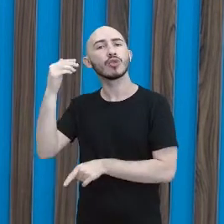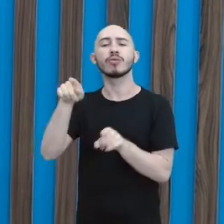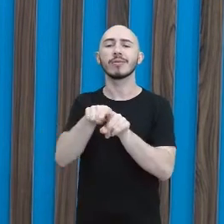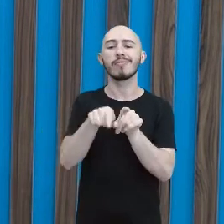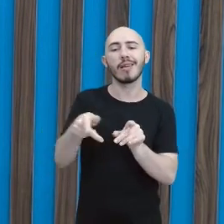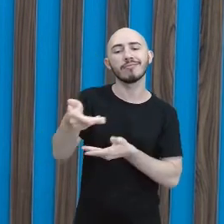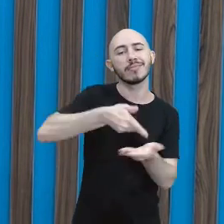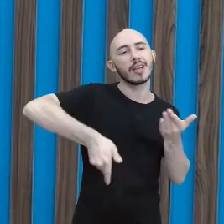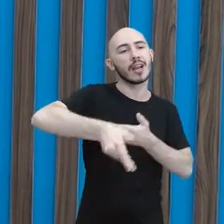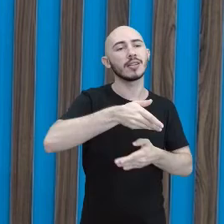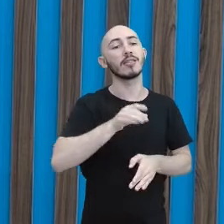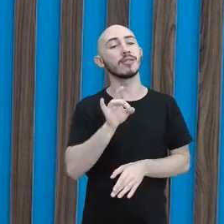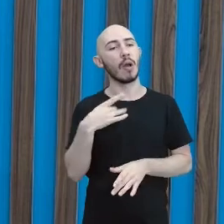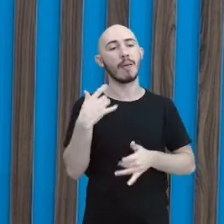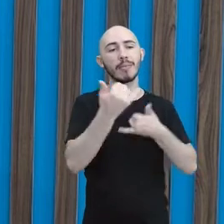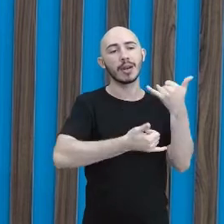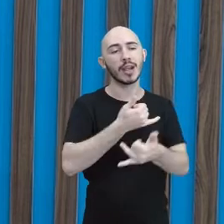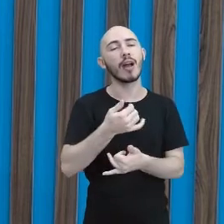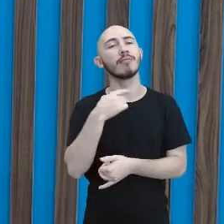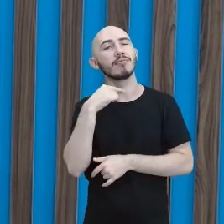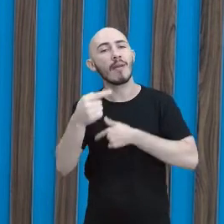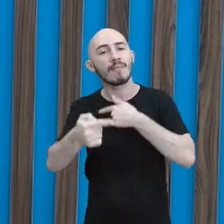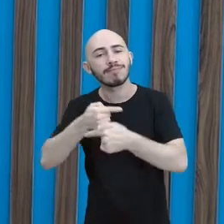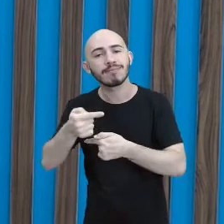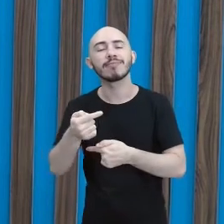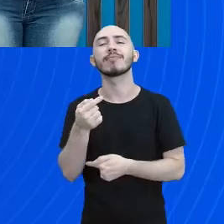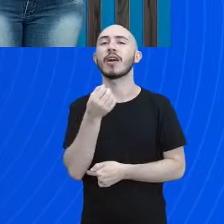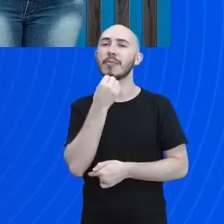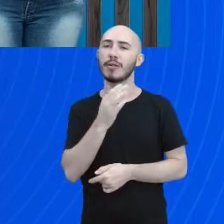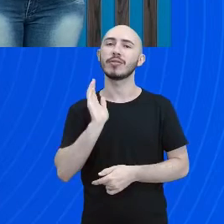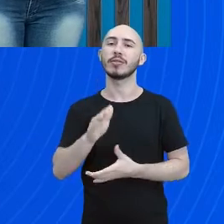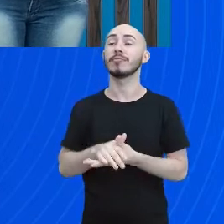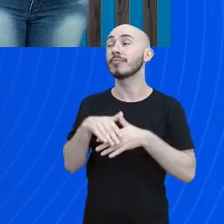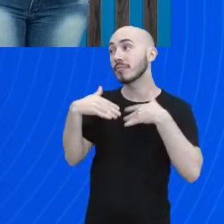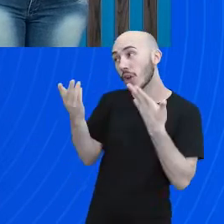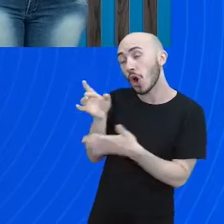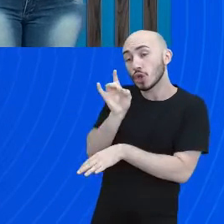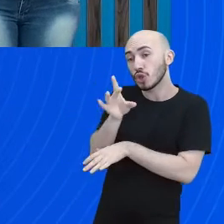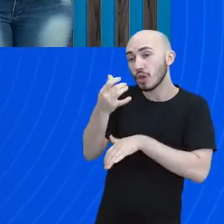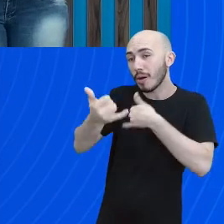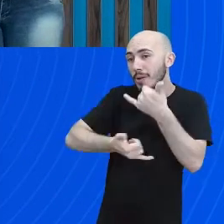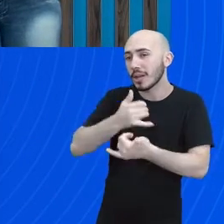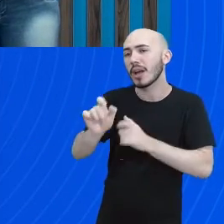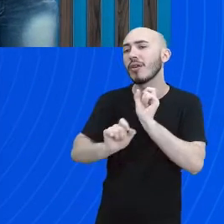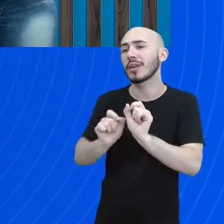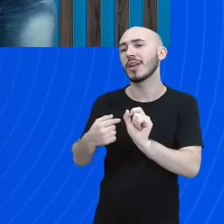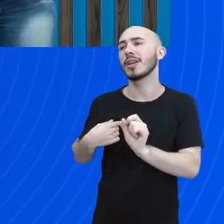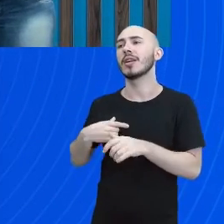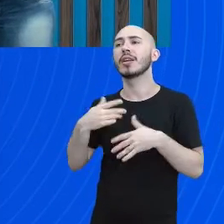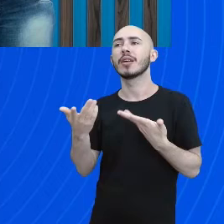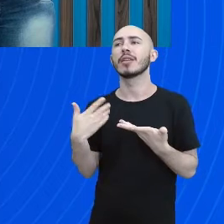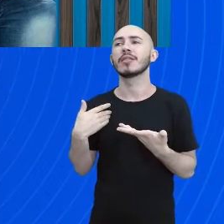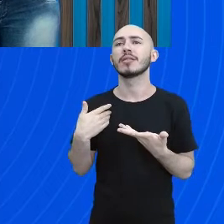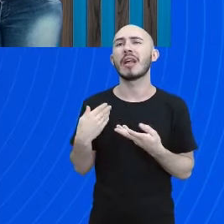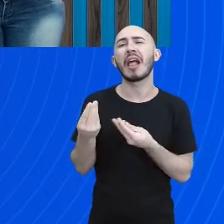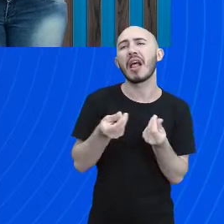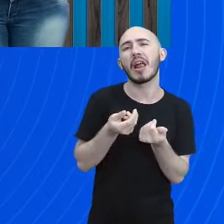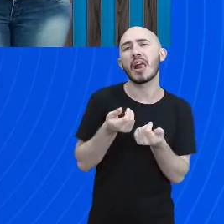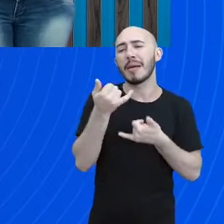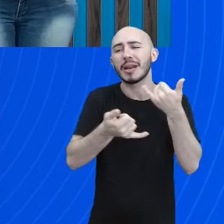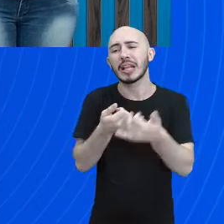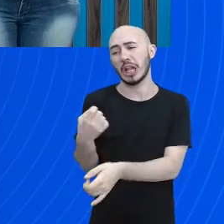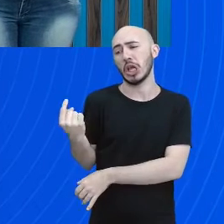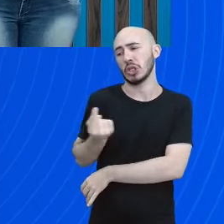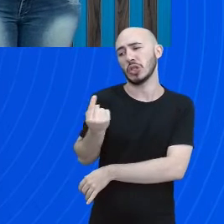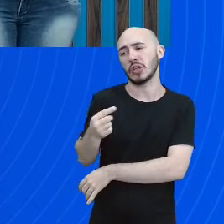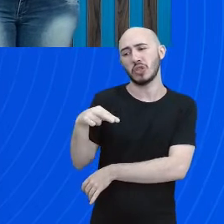só brincar funciona, então já está bom demais. Porque esse só brincar não é aquela brincadeira de maneira